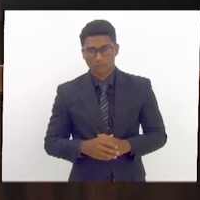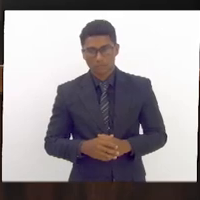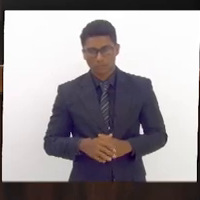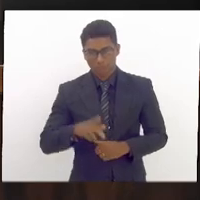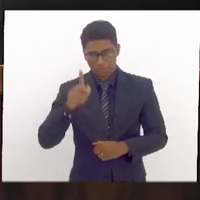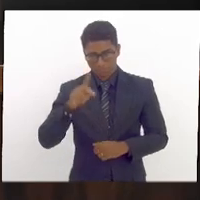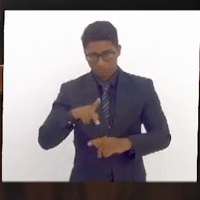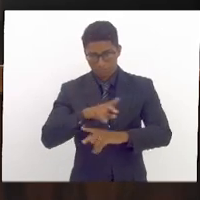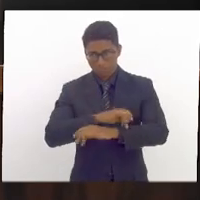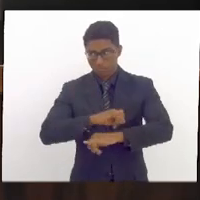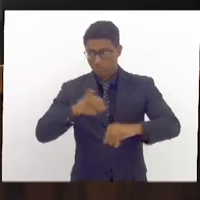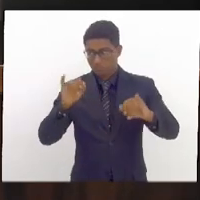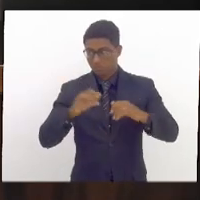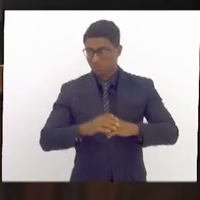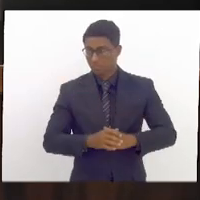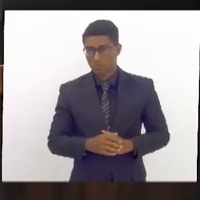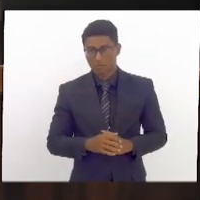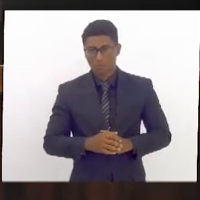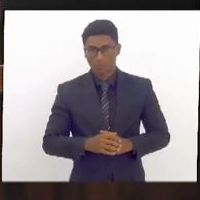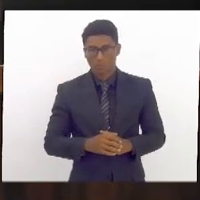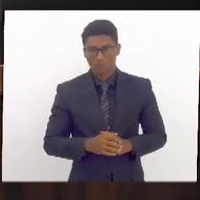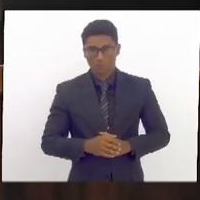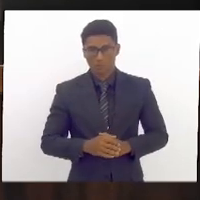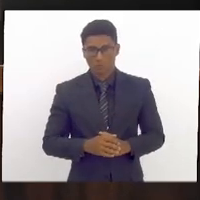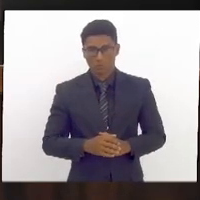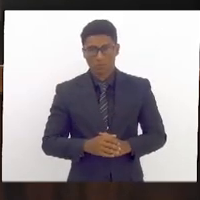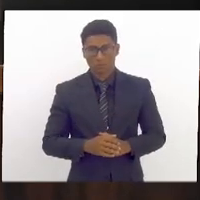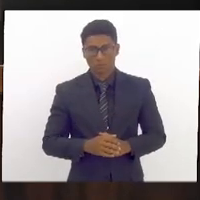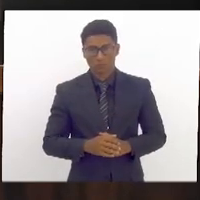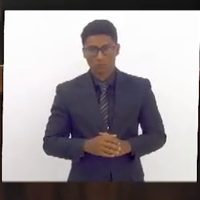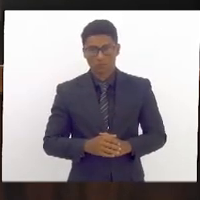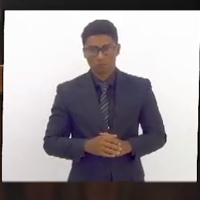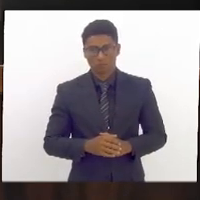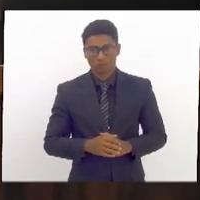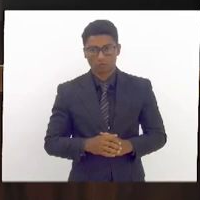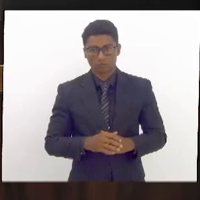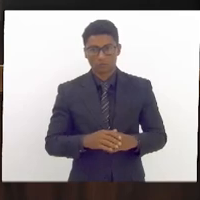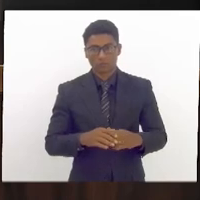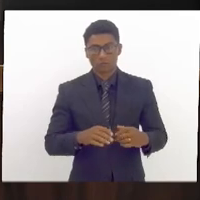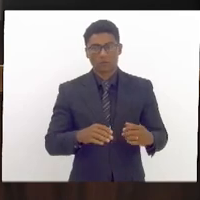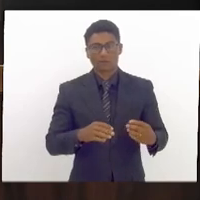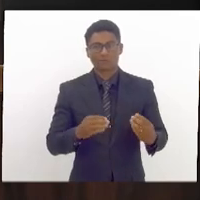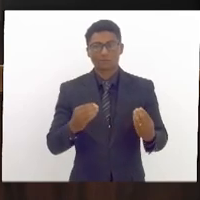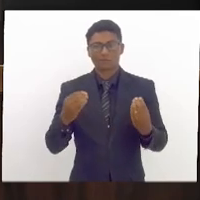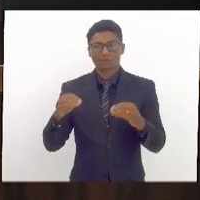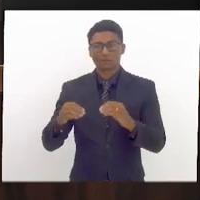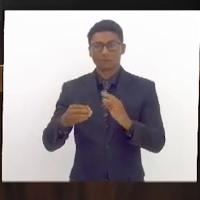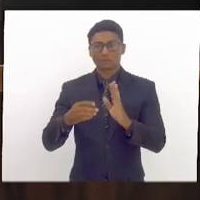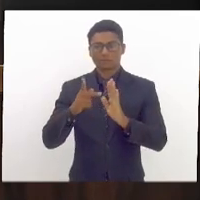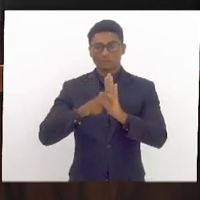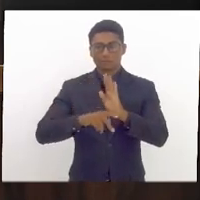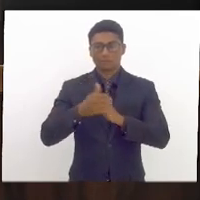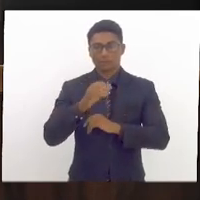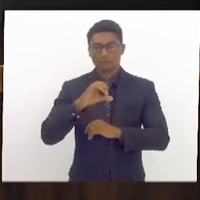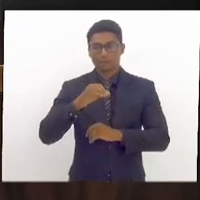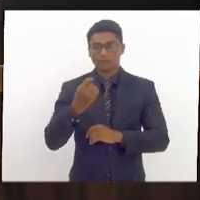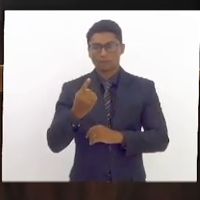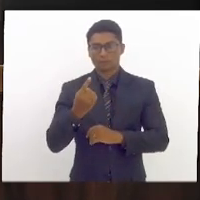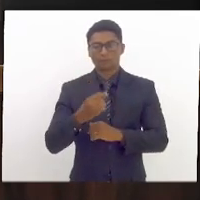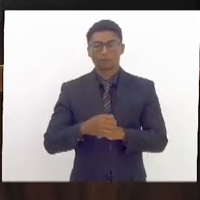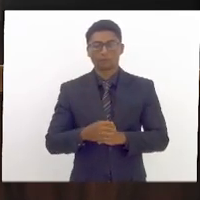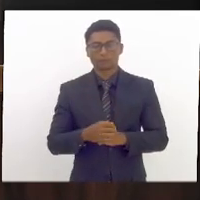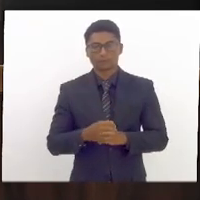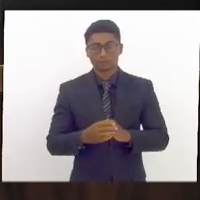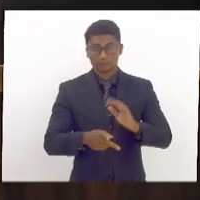os trabalhos à ordem e anuncia que vai à promulgação o projeto 1091 de 22.